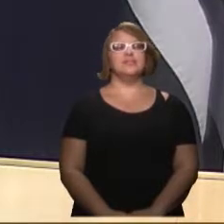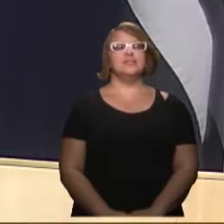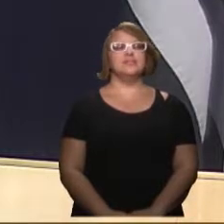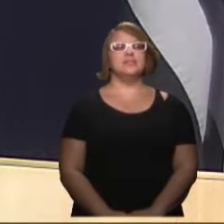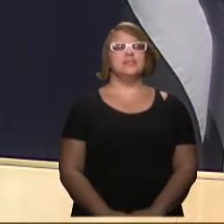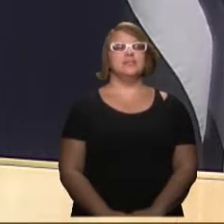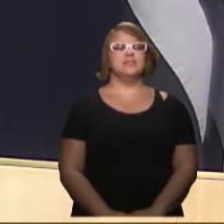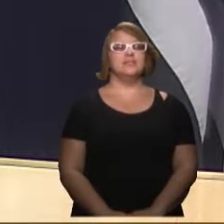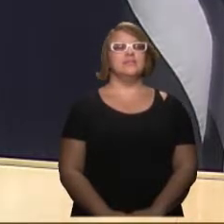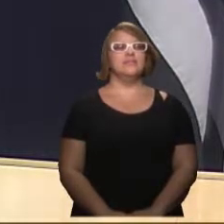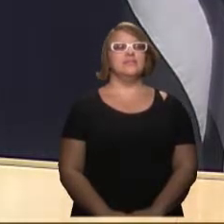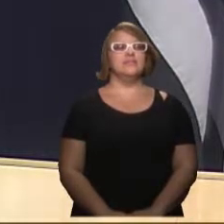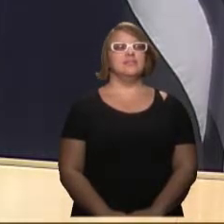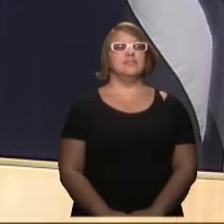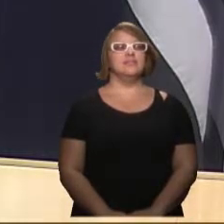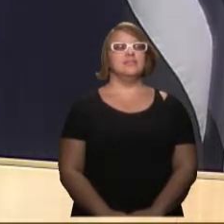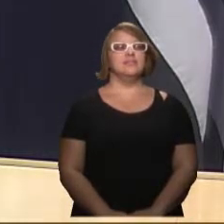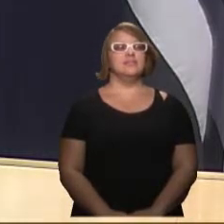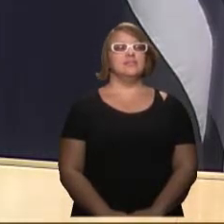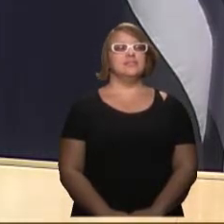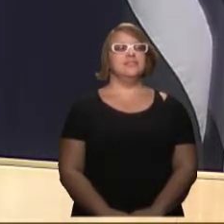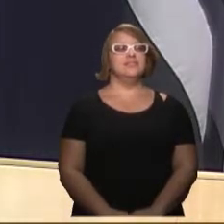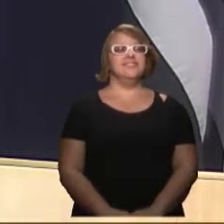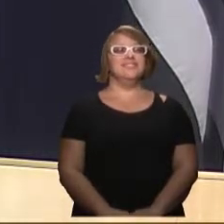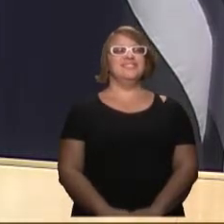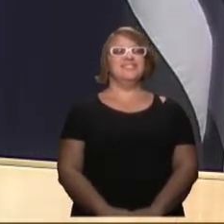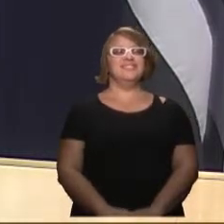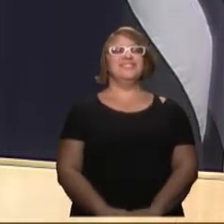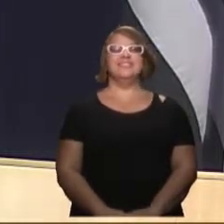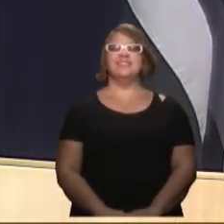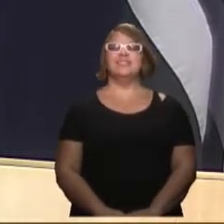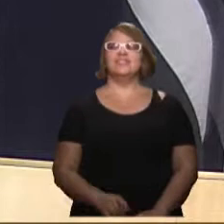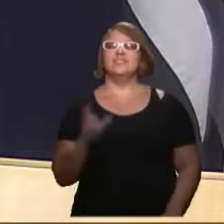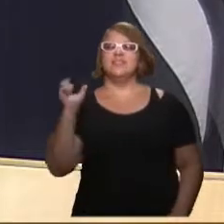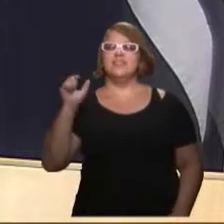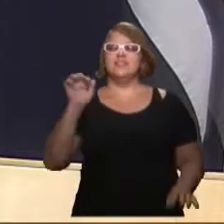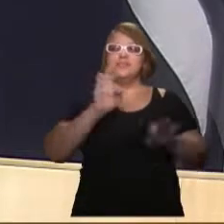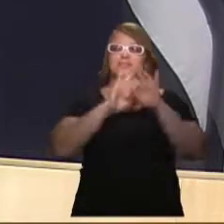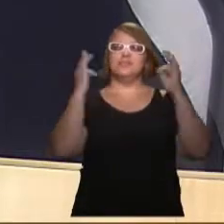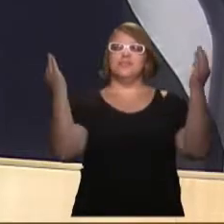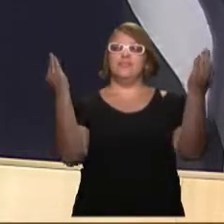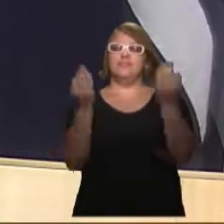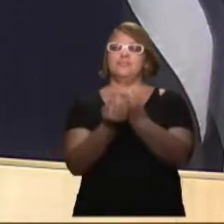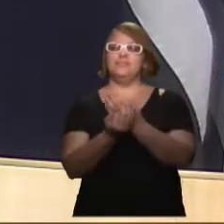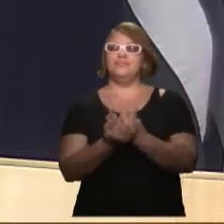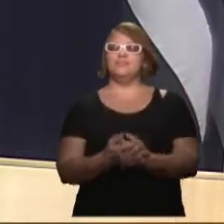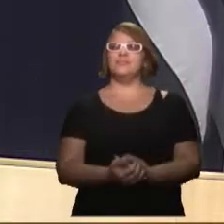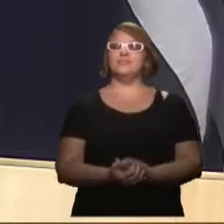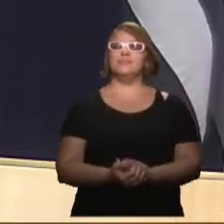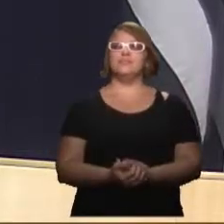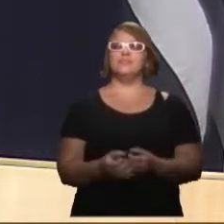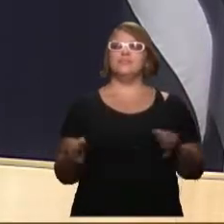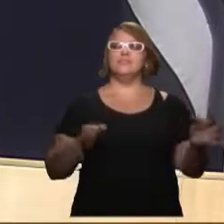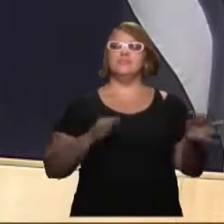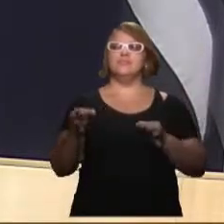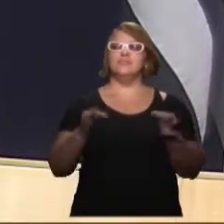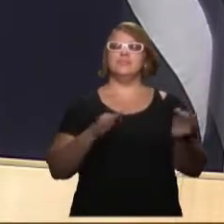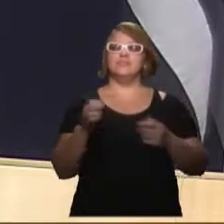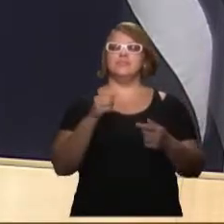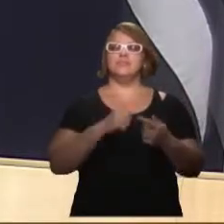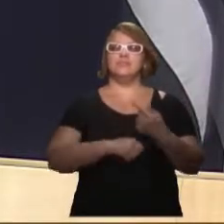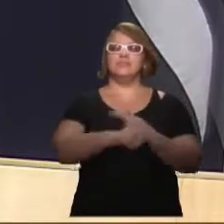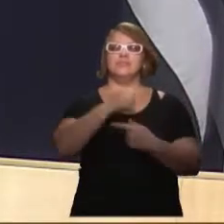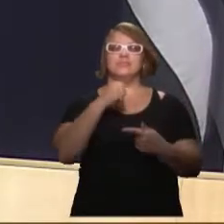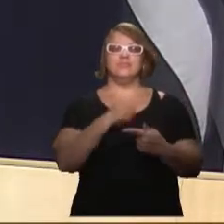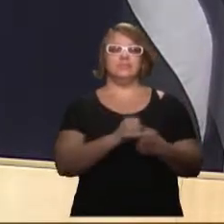travar durante 3 meses com a sociedade, se o Bolsa Família, se os programas assistenciais eram válidos ou não